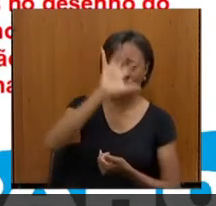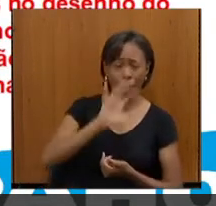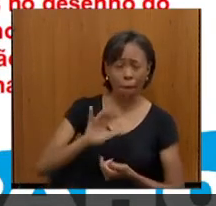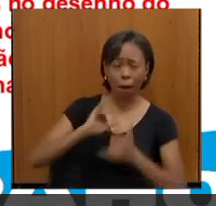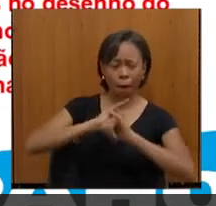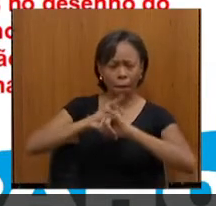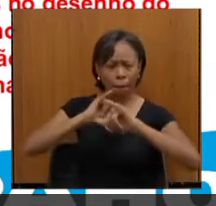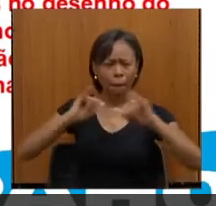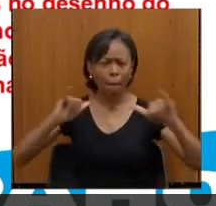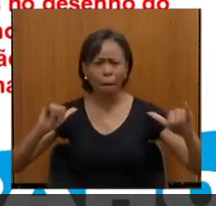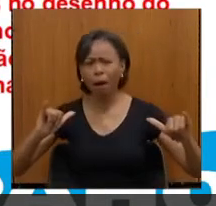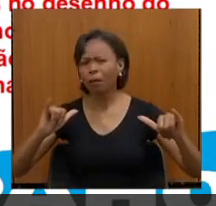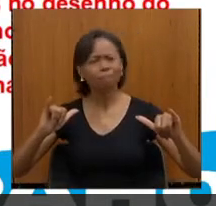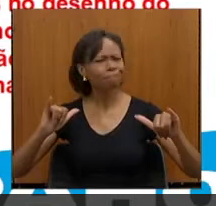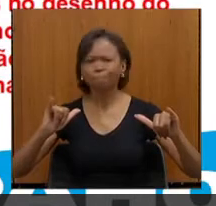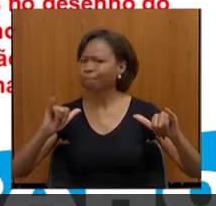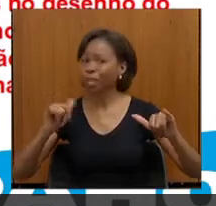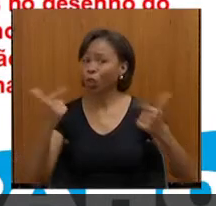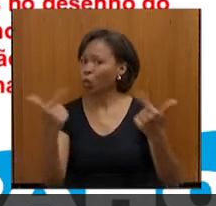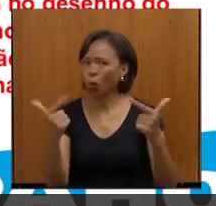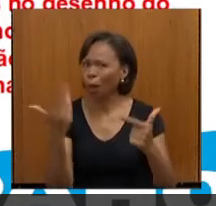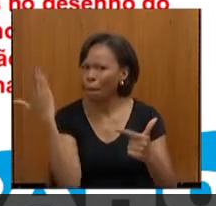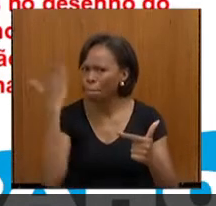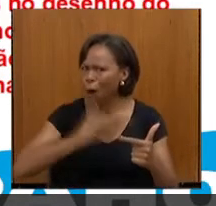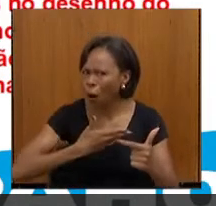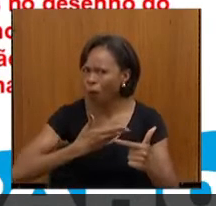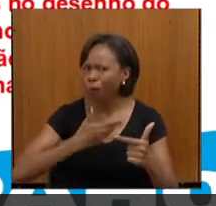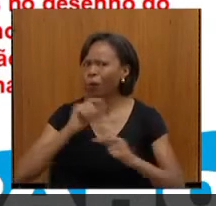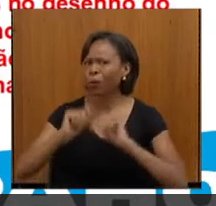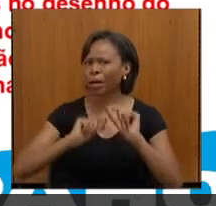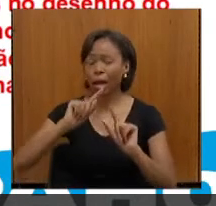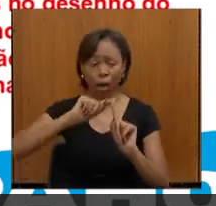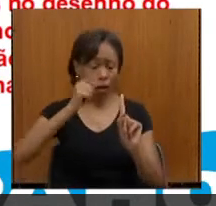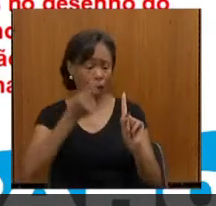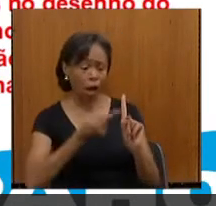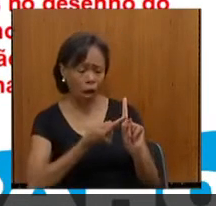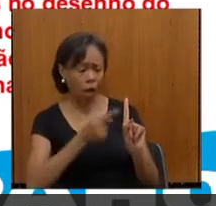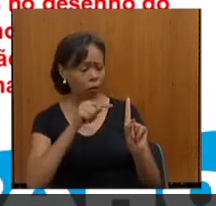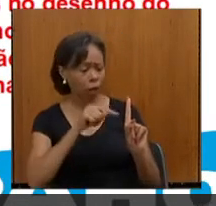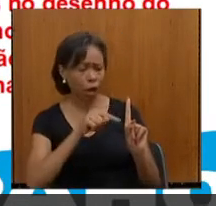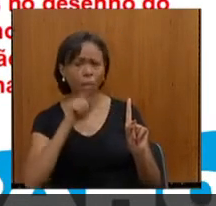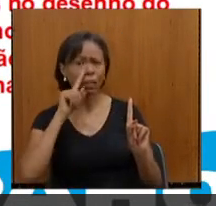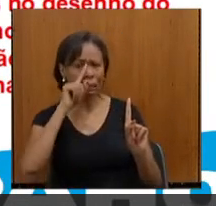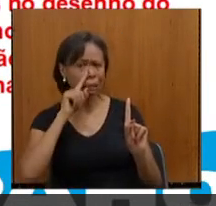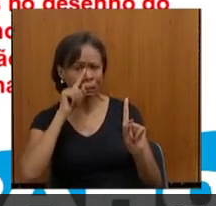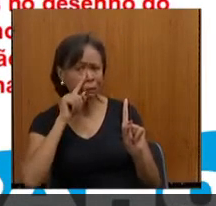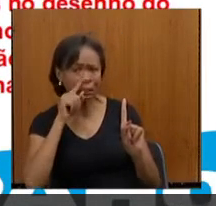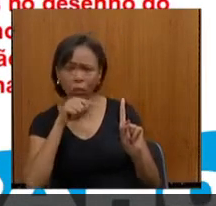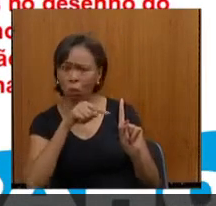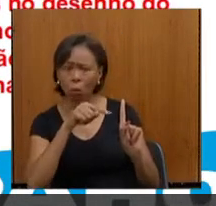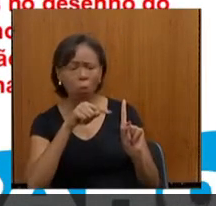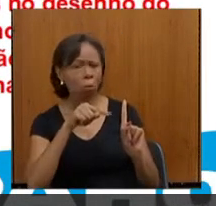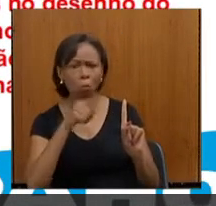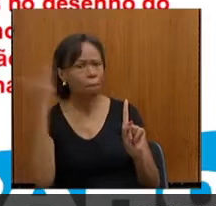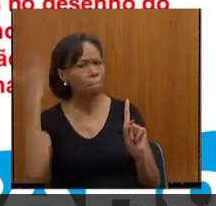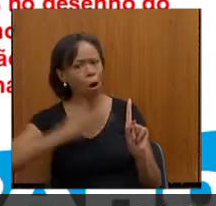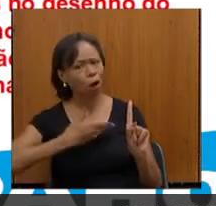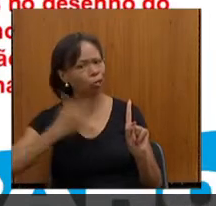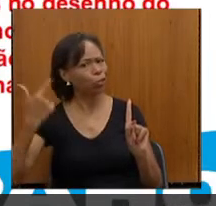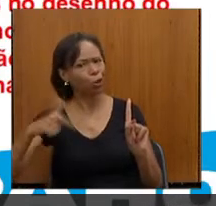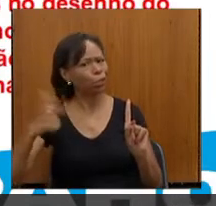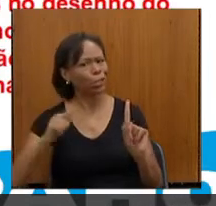mostravam evidências que as grávidas poderiam ter maior risco. Entretanto,